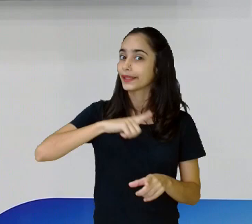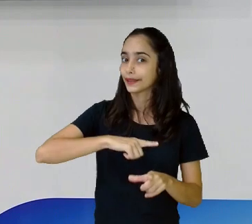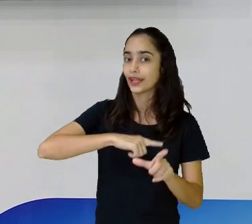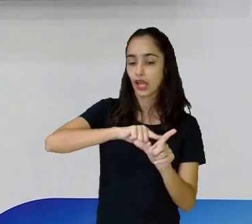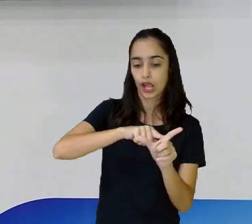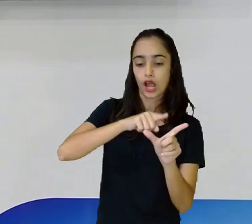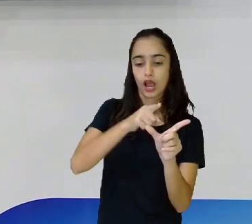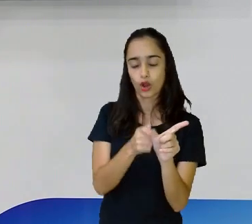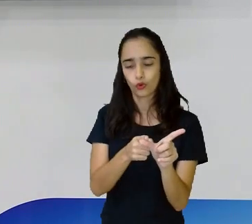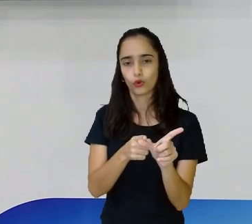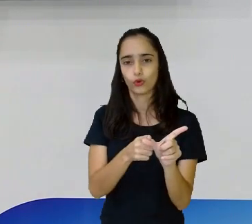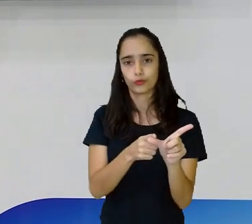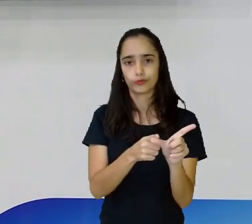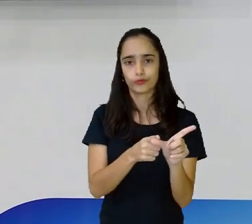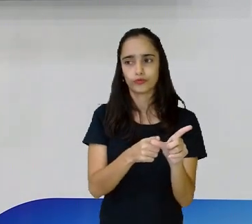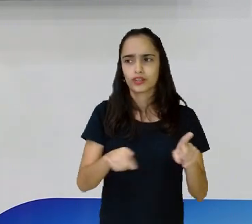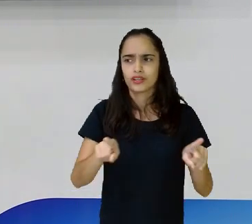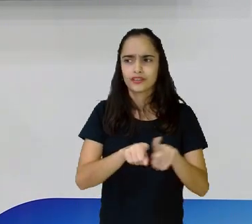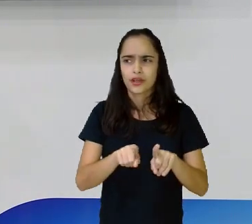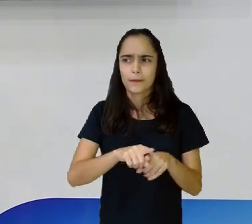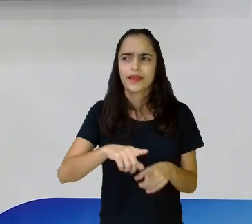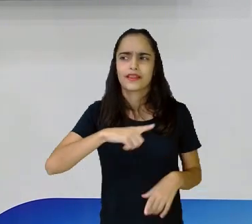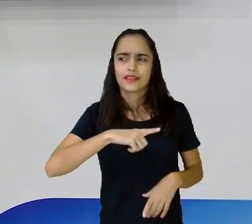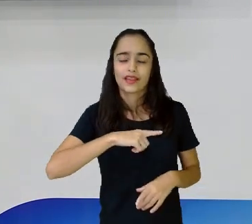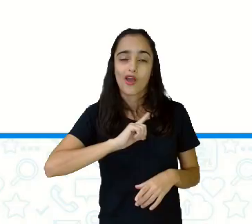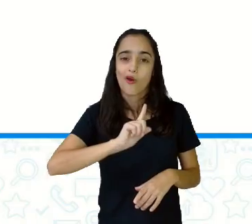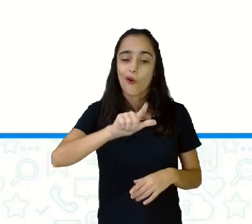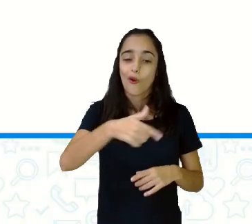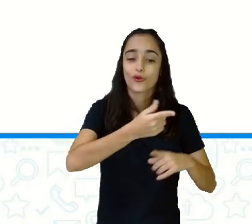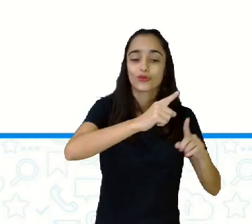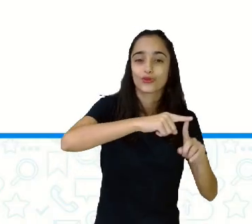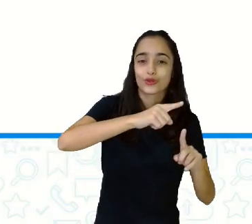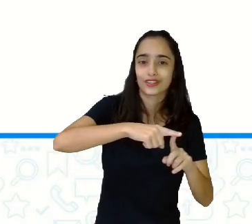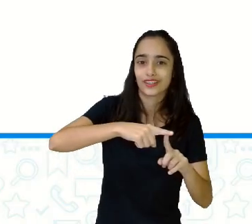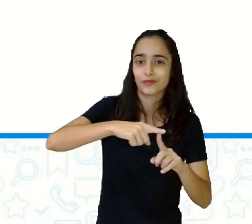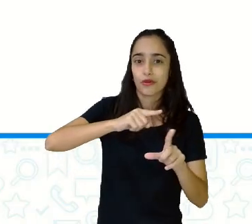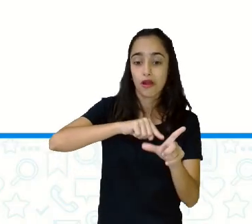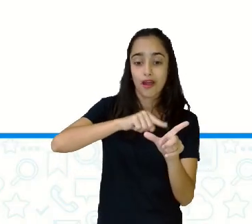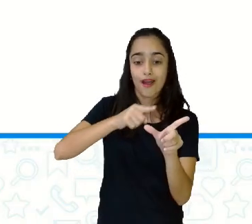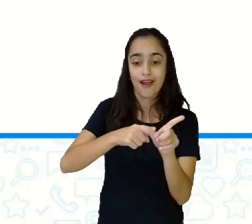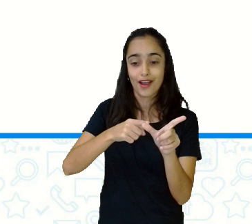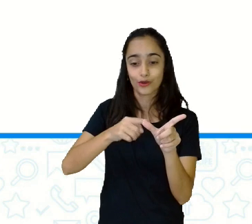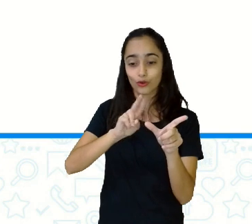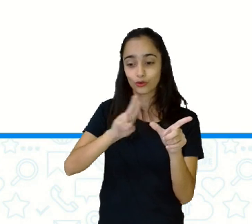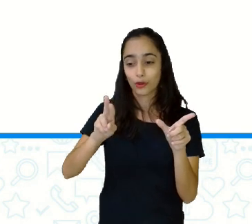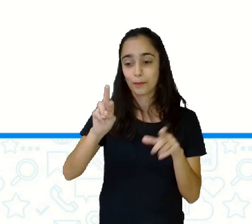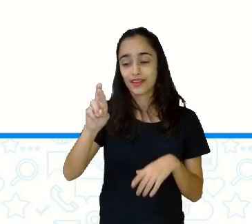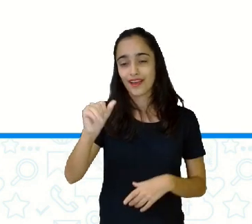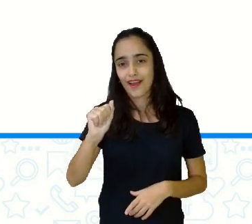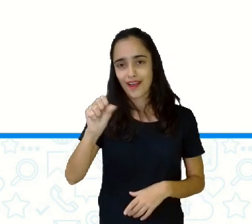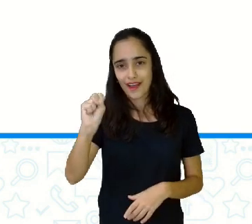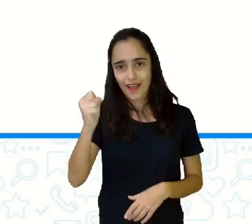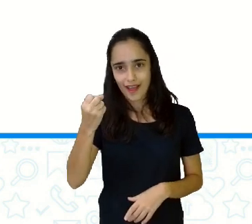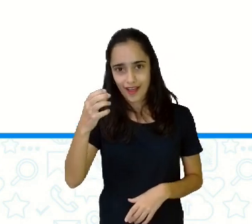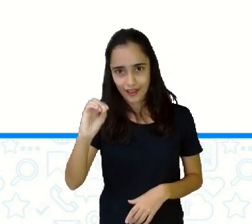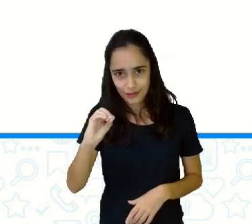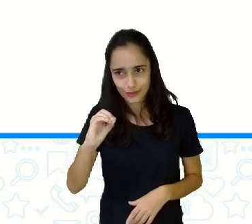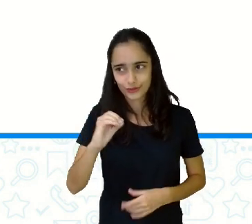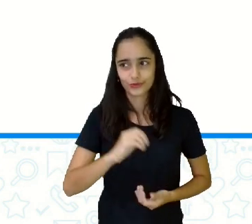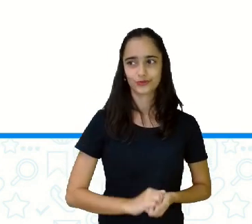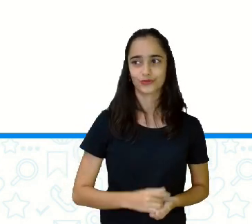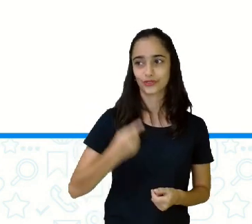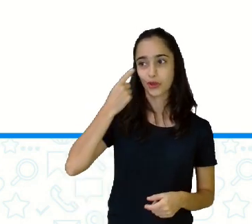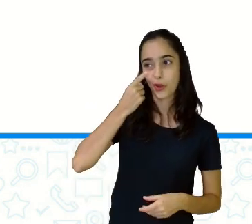E eu tenho o ângulo raso, que é aquela meia volta. Eu tenho um ângulo